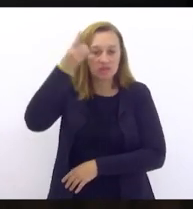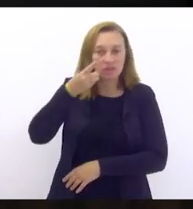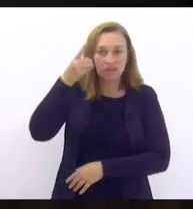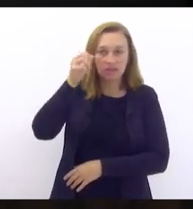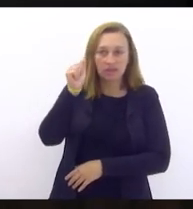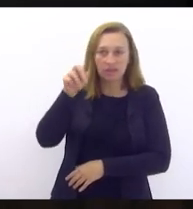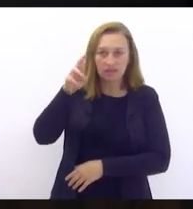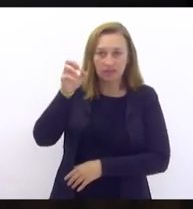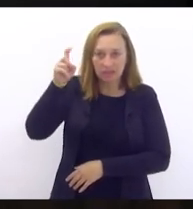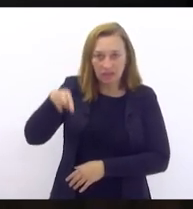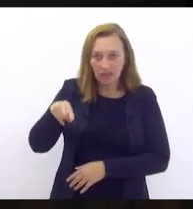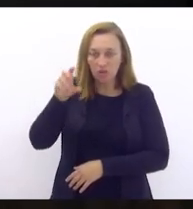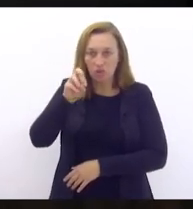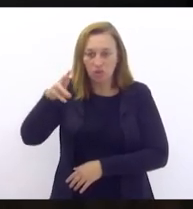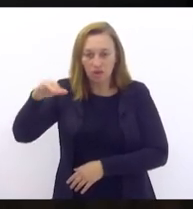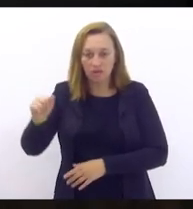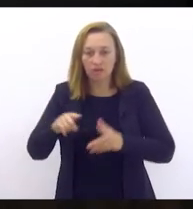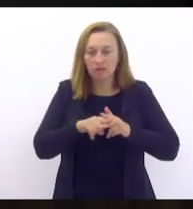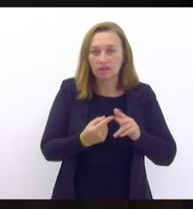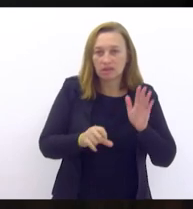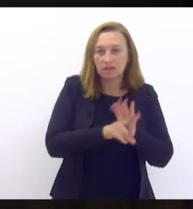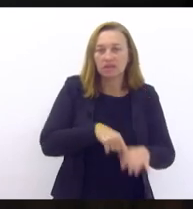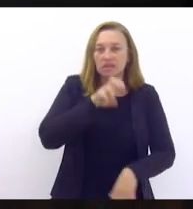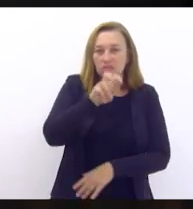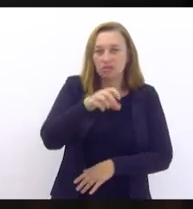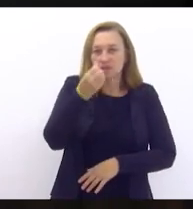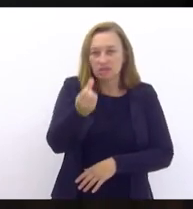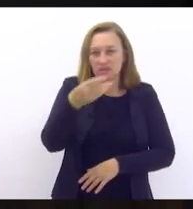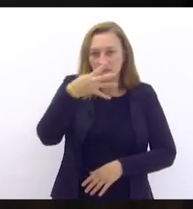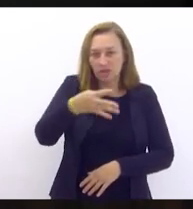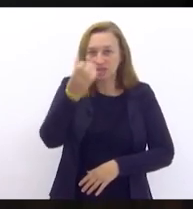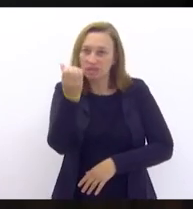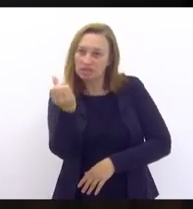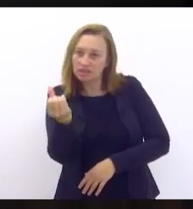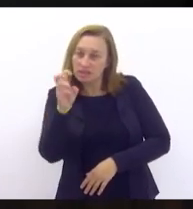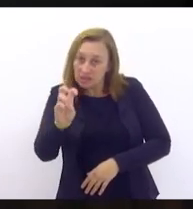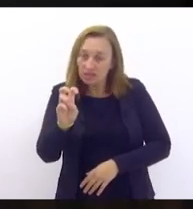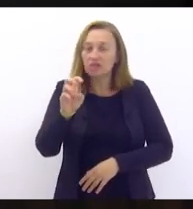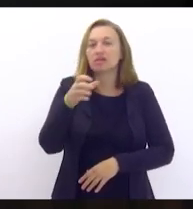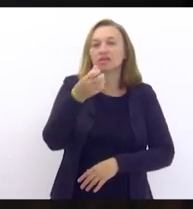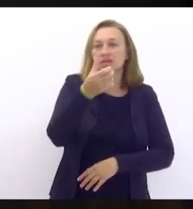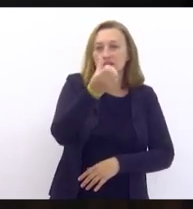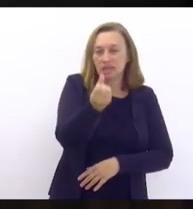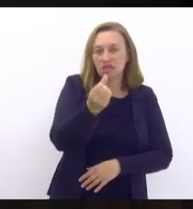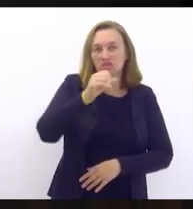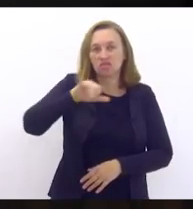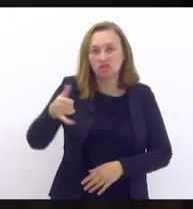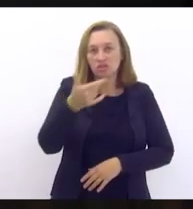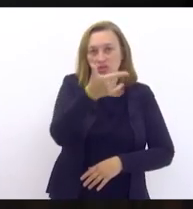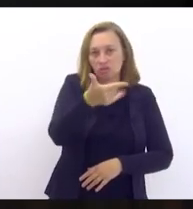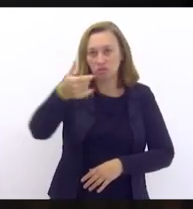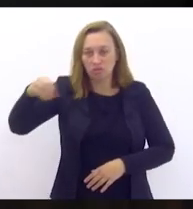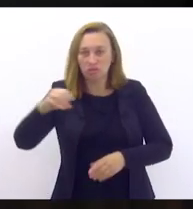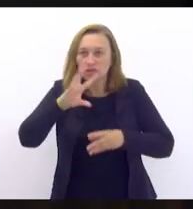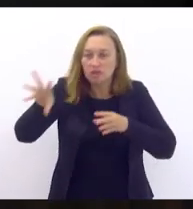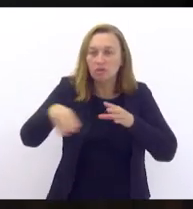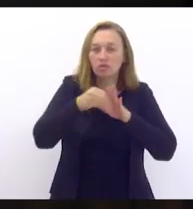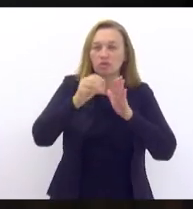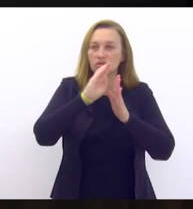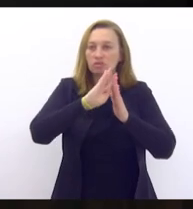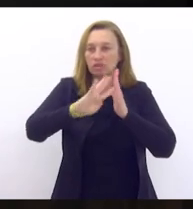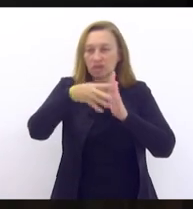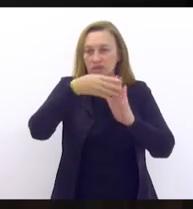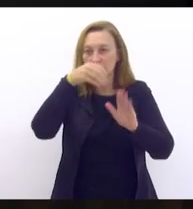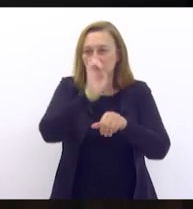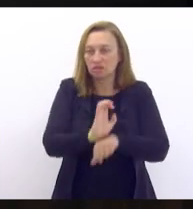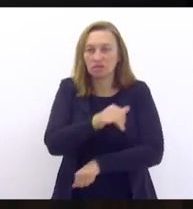André Correia, que altera a lei 5.645, de 6 de janeiro de 2010, incluindo no calendário oficial do